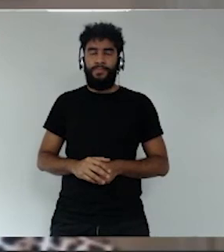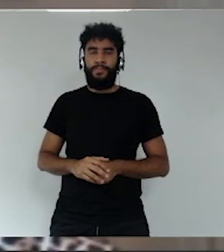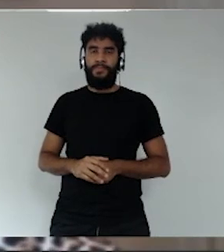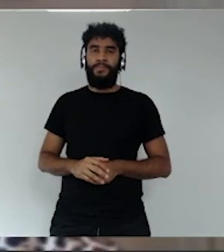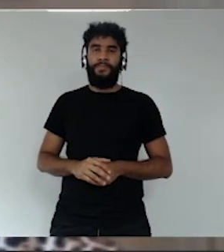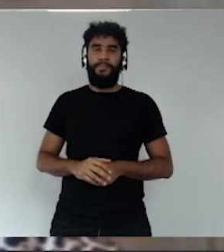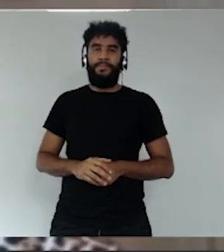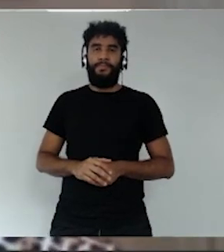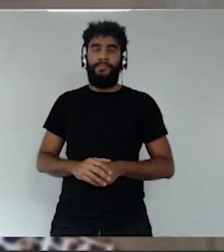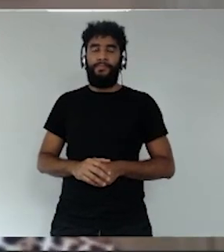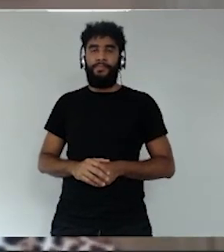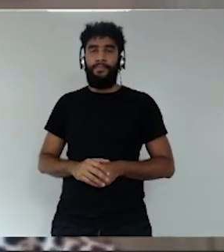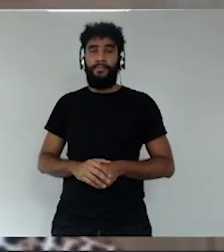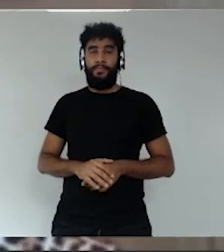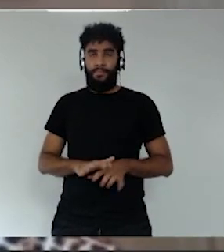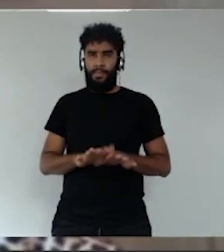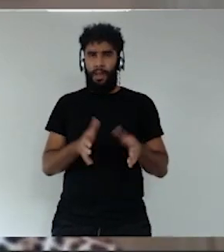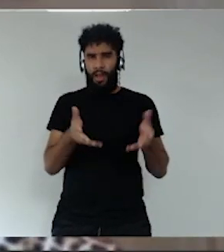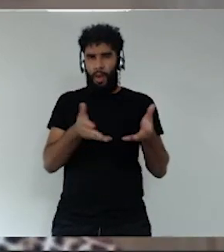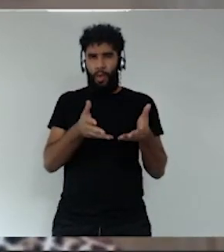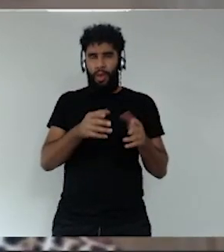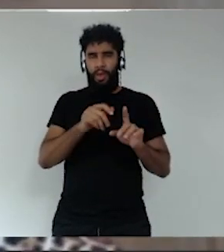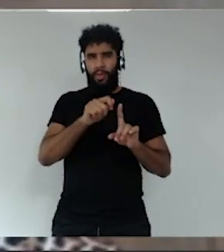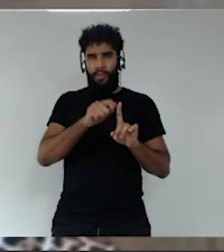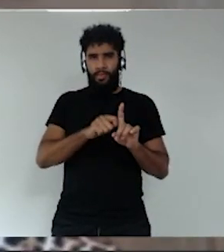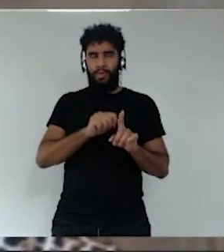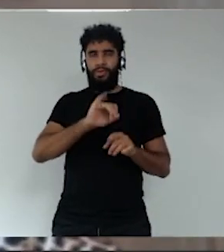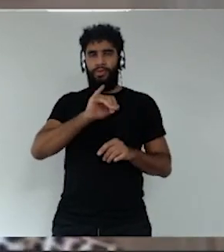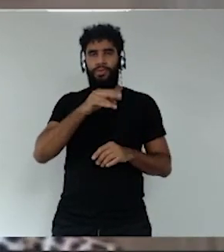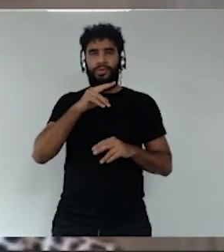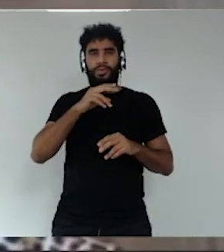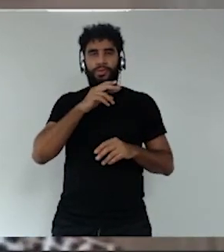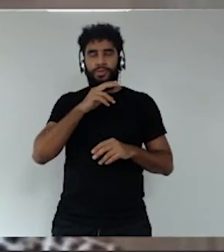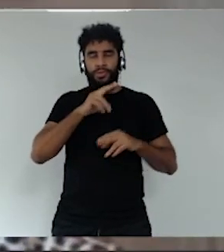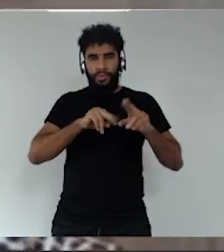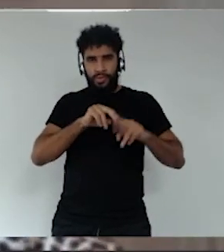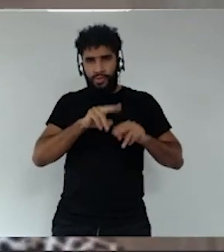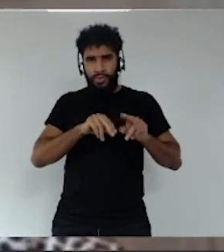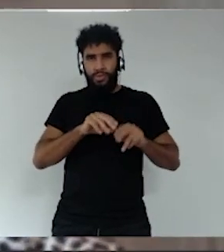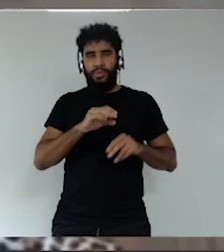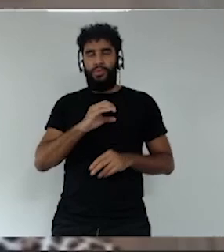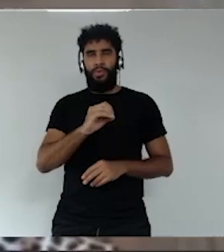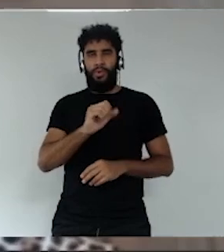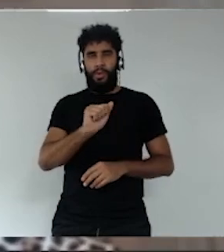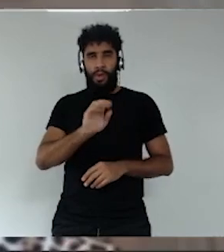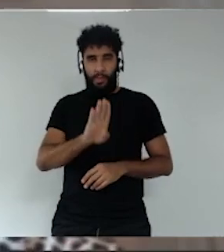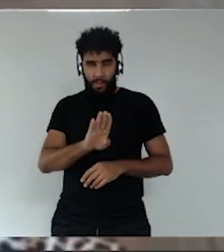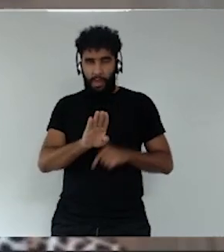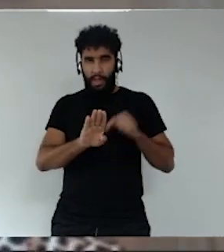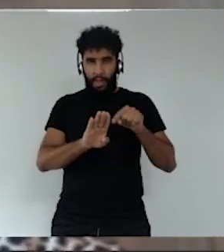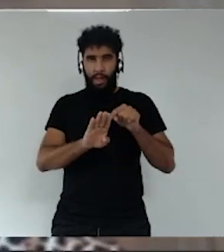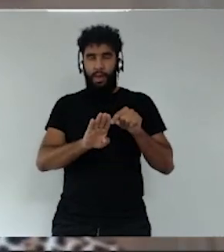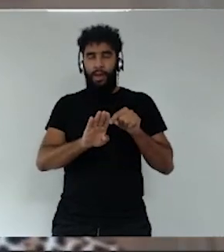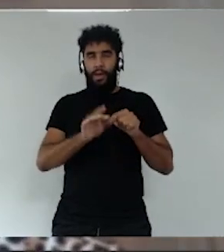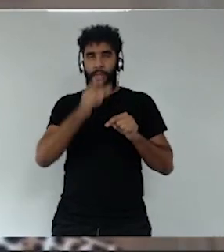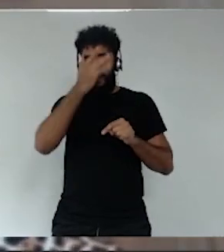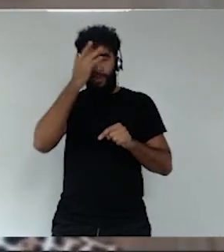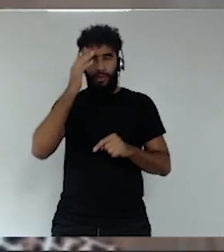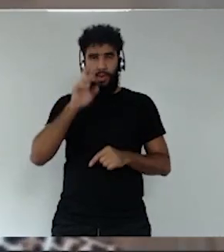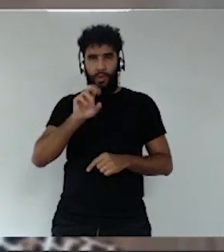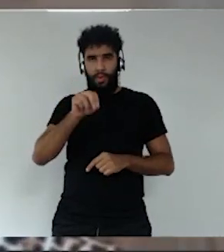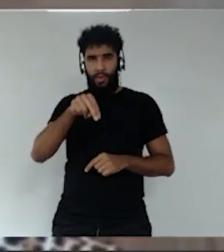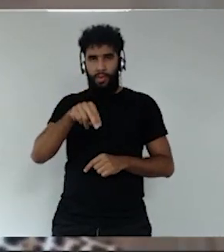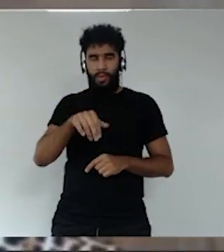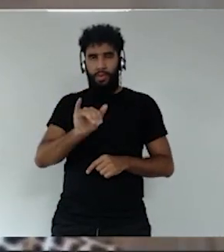recentemente, no mês de junho, a OAB, o Conselho Federal da OAB, por iniciativa do Rony Duarte, e junto com o